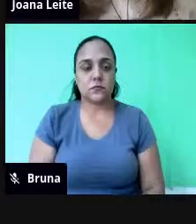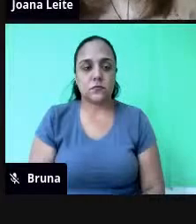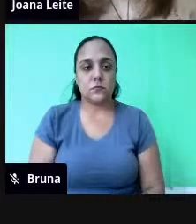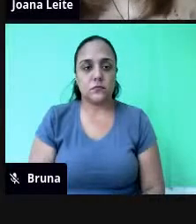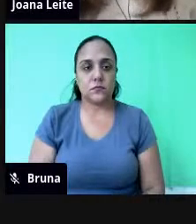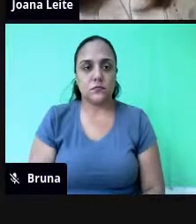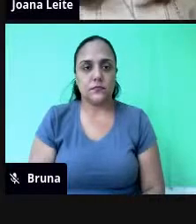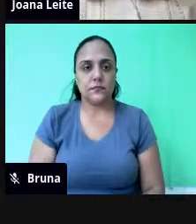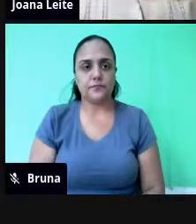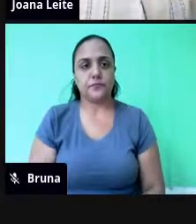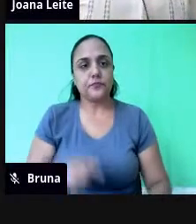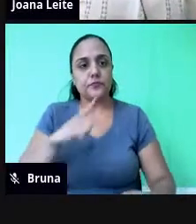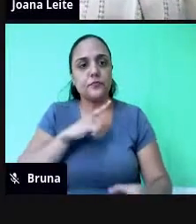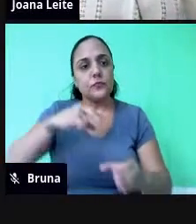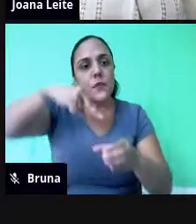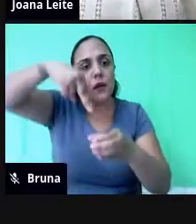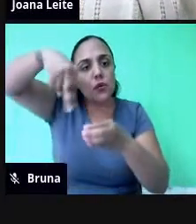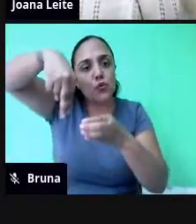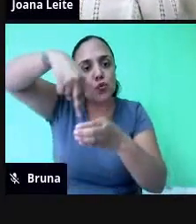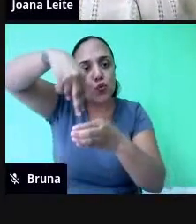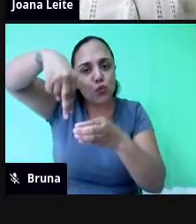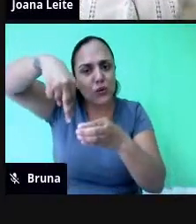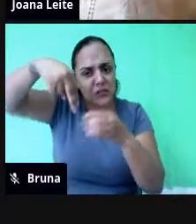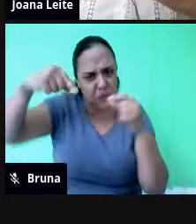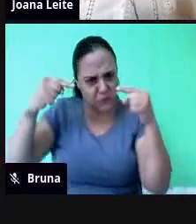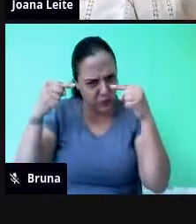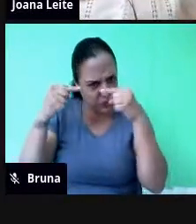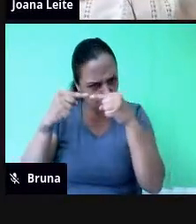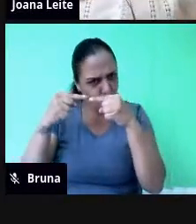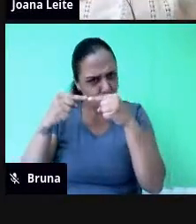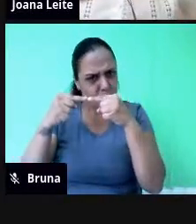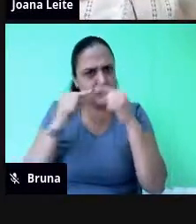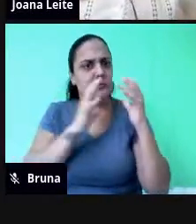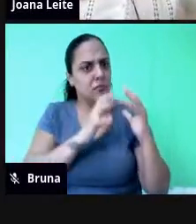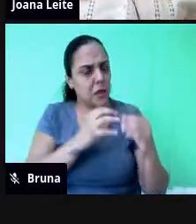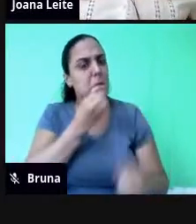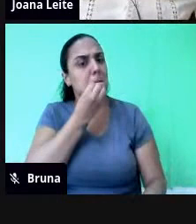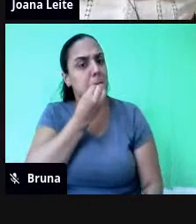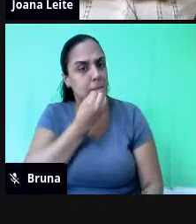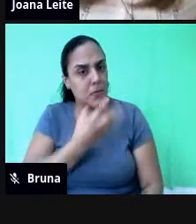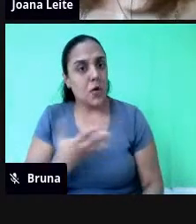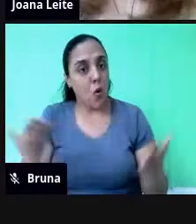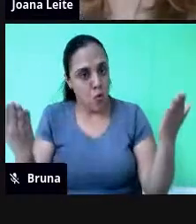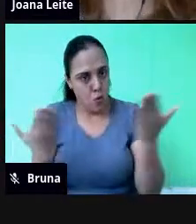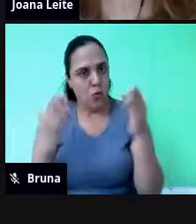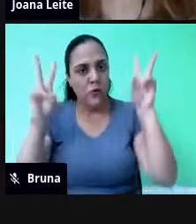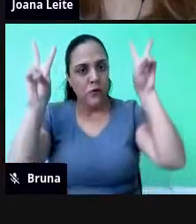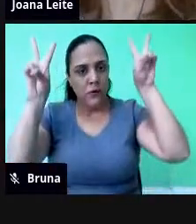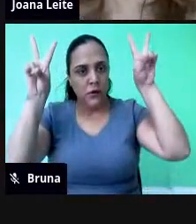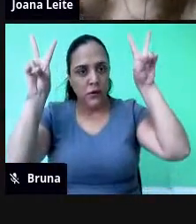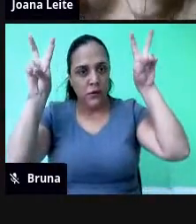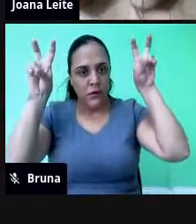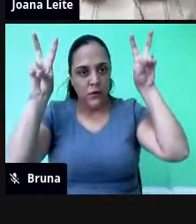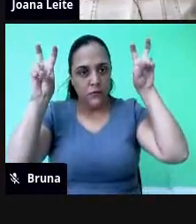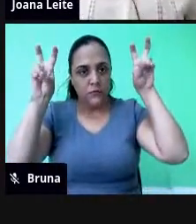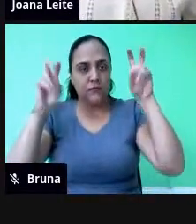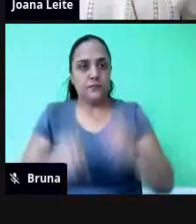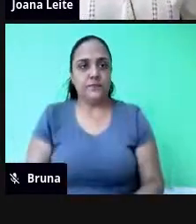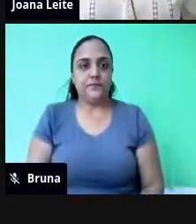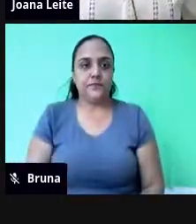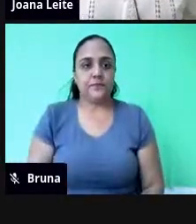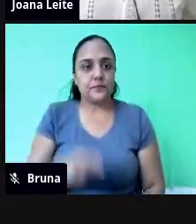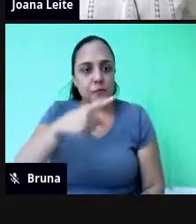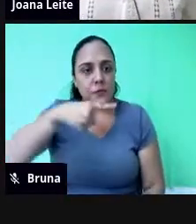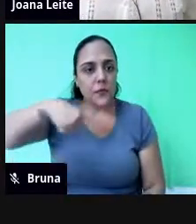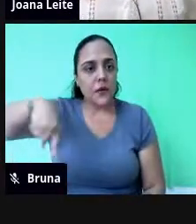Inclusive, a nutrição, a gente sabe da importância da nutrição, vou falar justamente sobre isso hoje, mas que a gente tem que